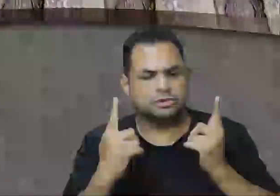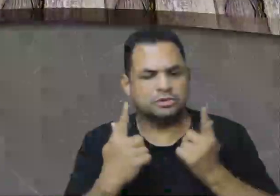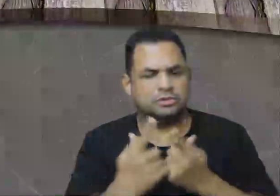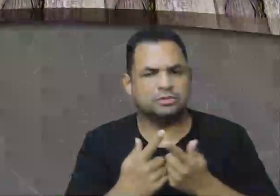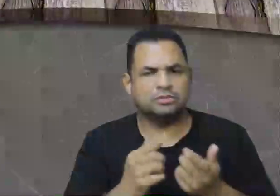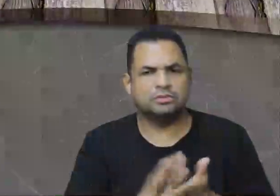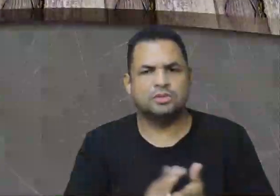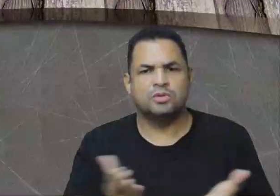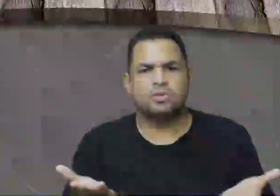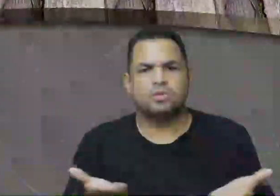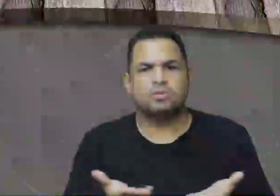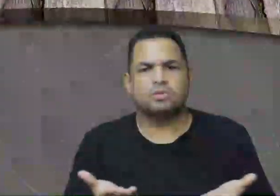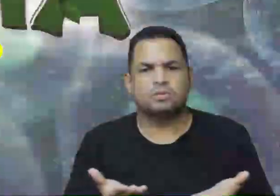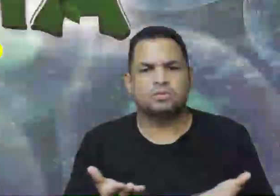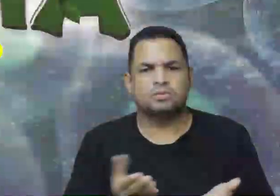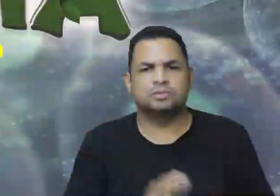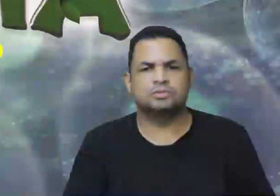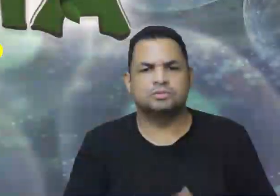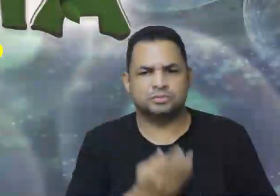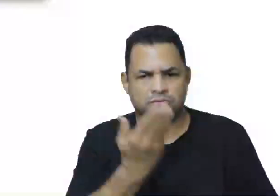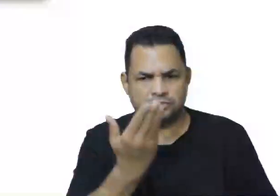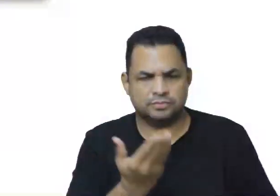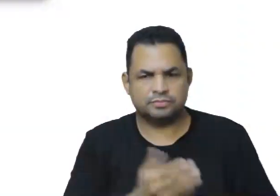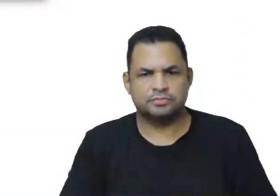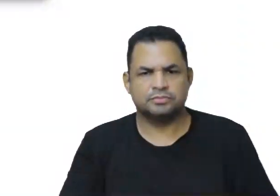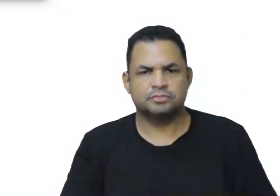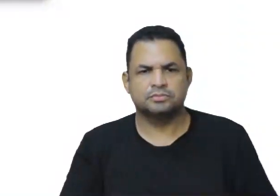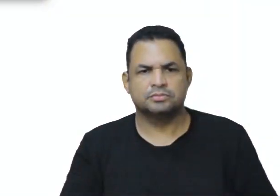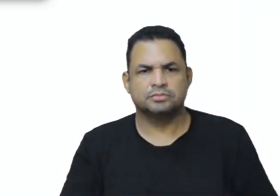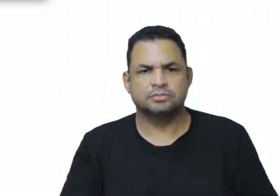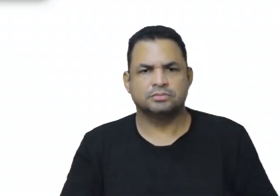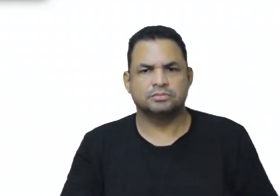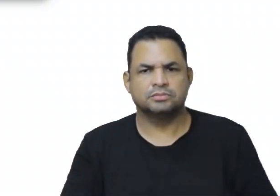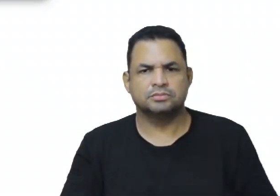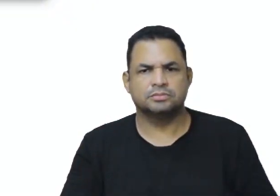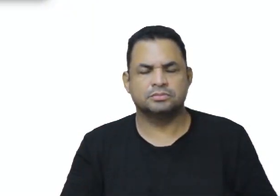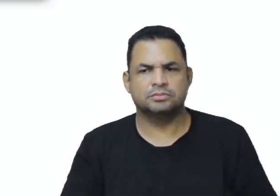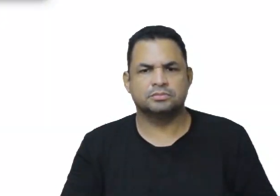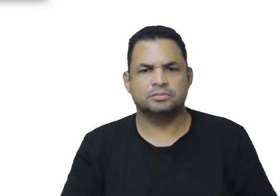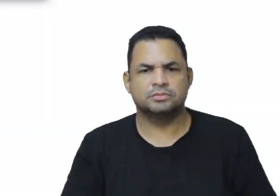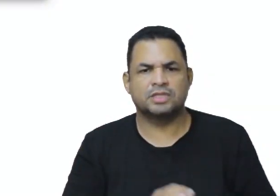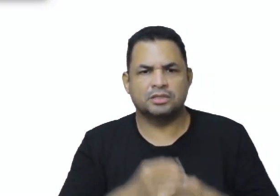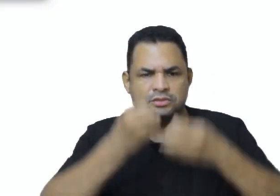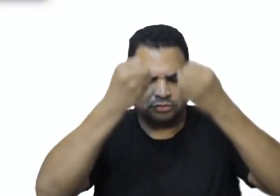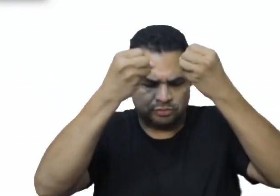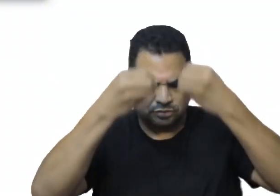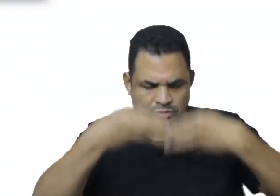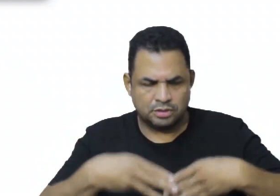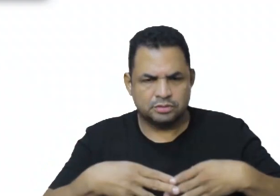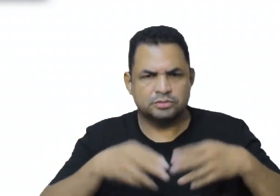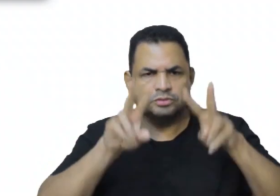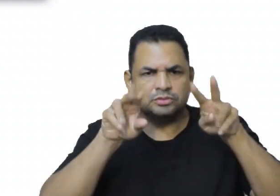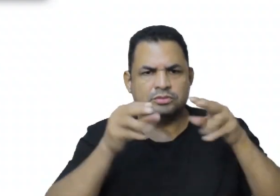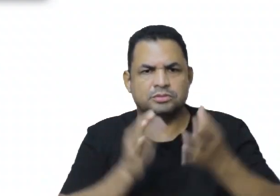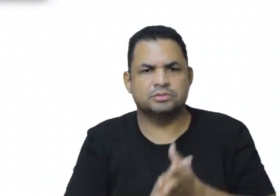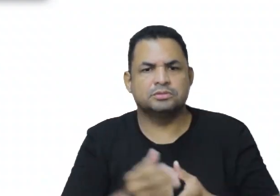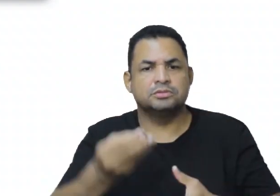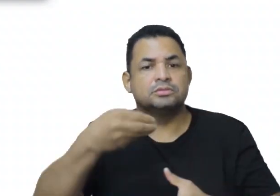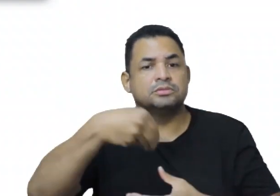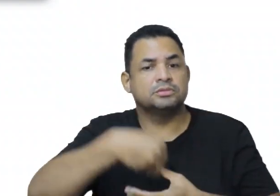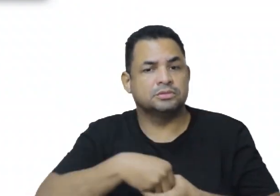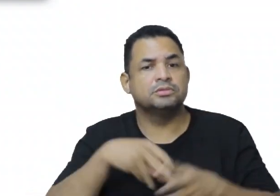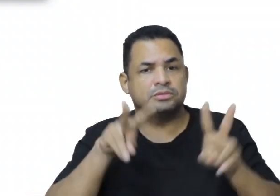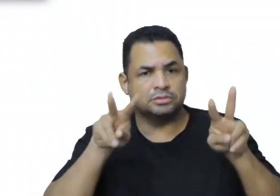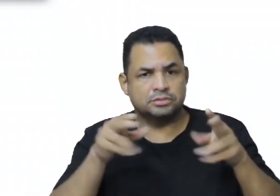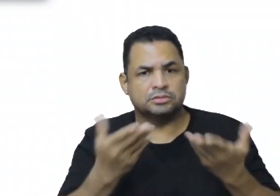assim. Hoje, joga na tela aí, por favor, a gente está abordando um assunto dentro ainda desse